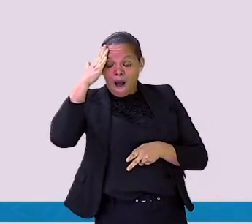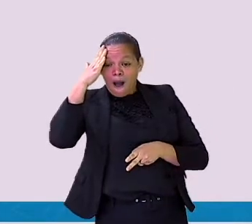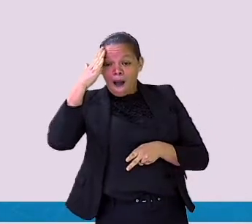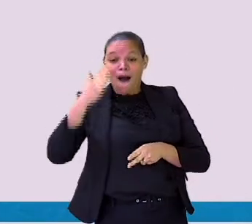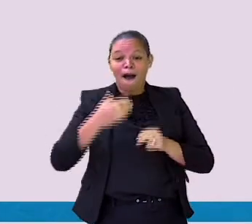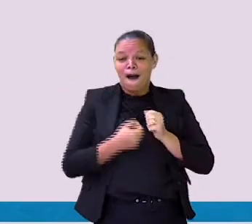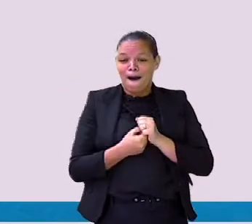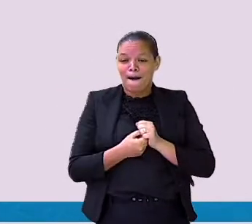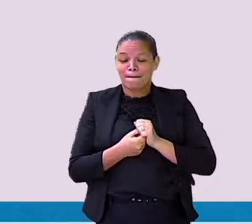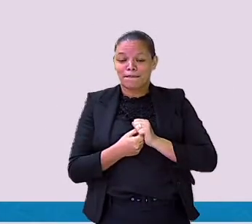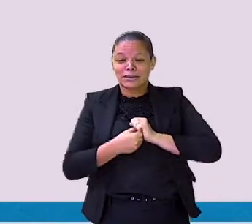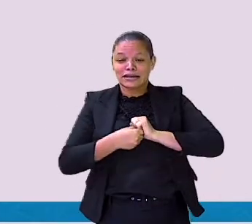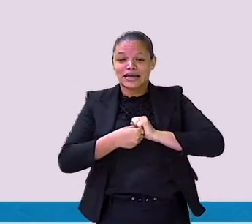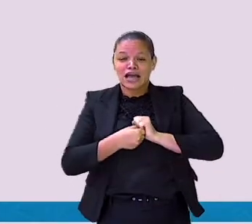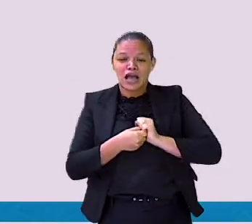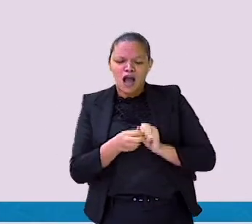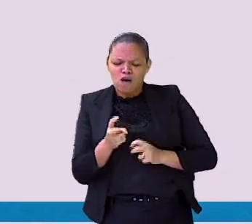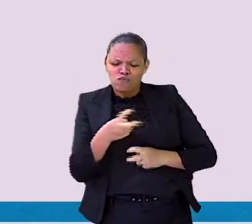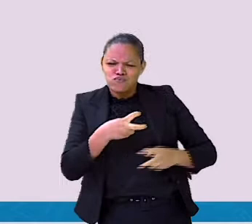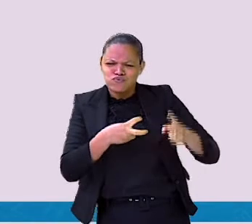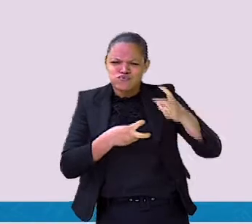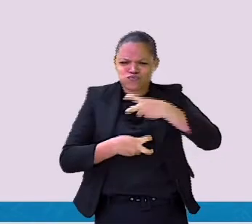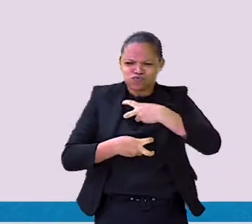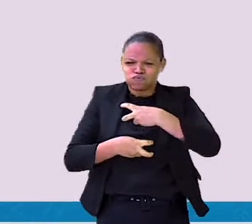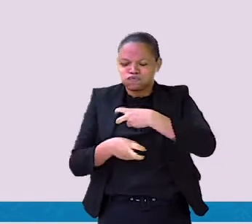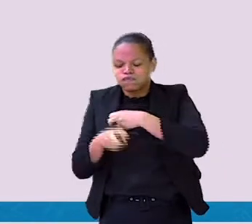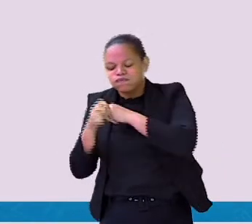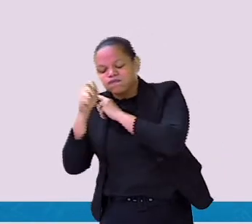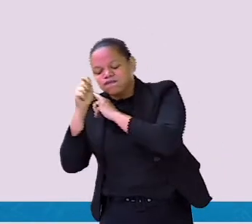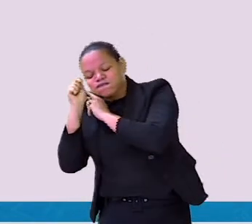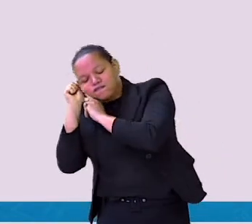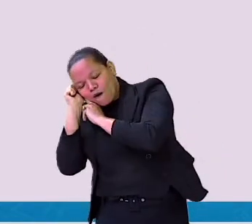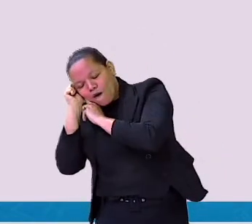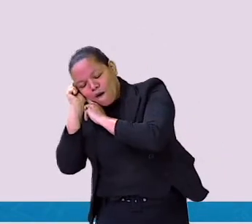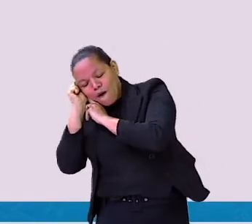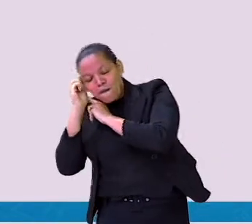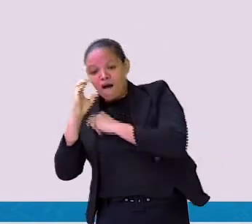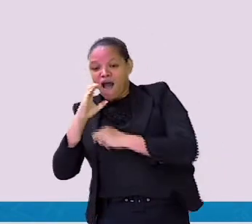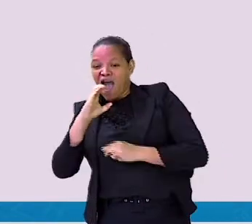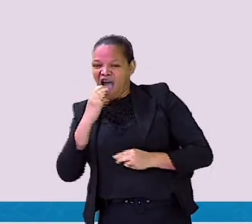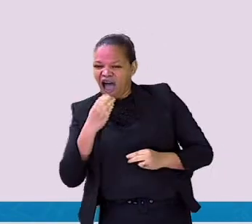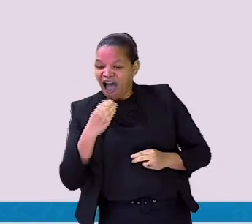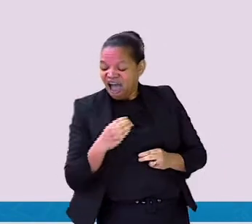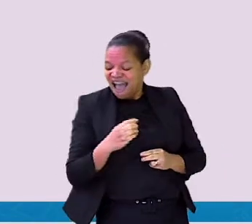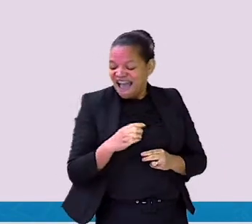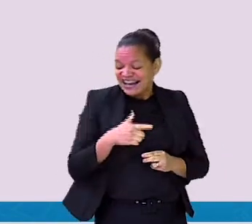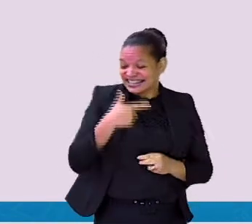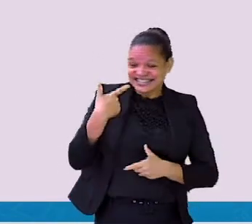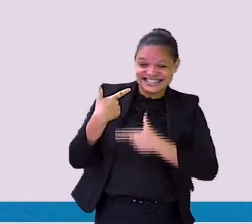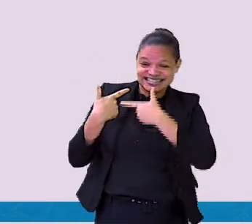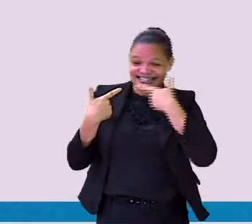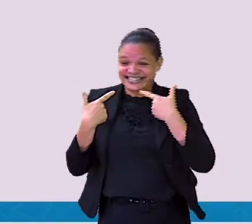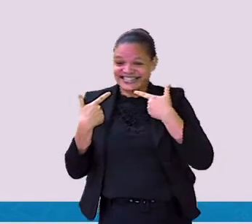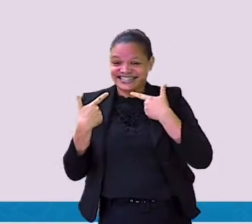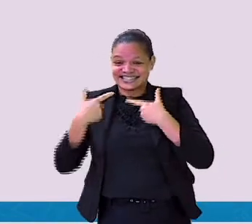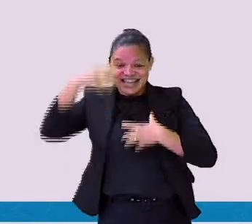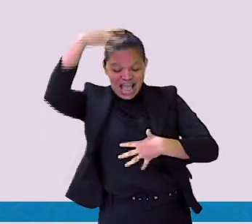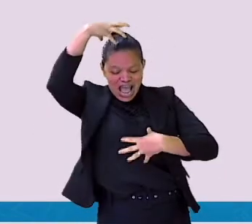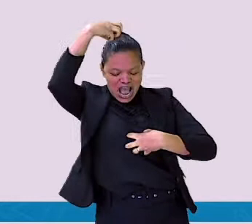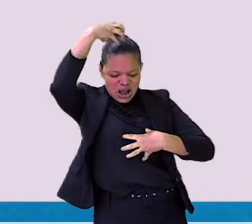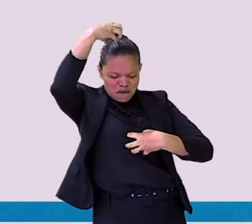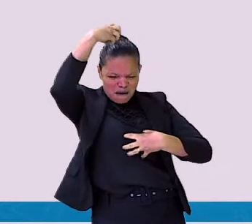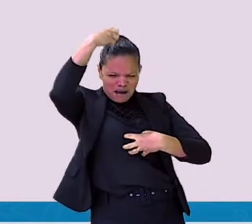A hiena só dá risadas. O macaco só faz palhaçadas. O aluno que dá